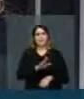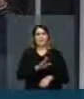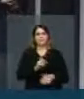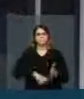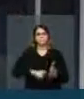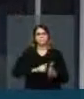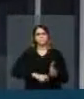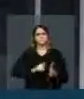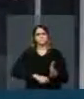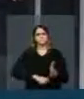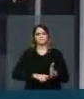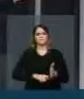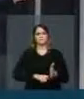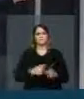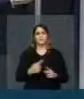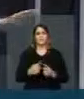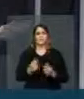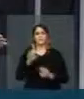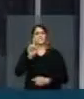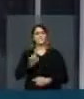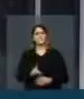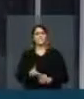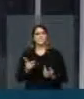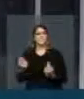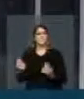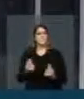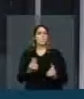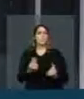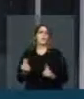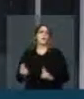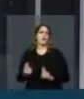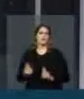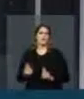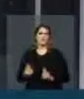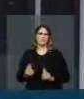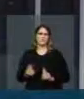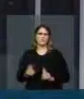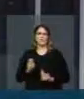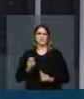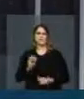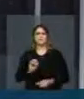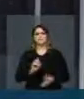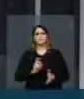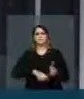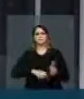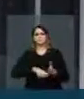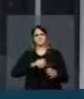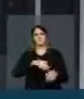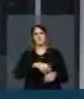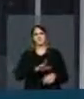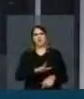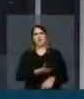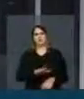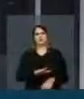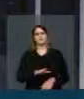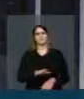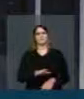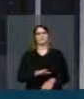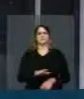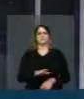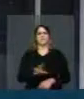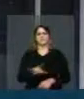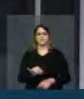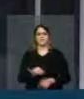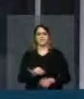direito de todos os trabalhadores rurais. Se ele contribuiu mais, e aí ele vai procurar fazer o bloco, ele vai